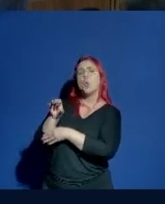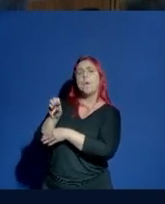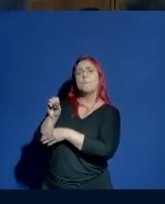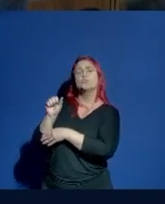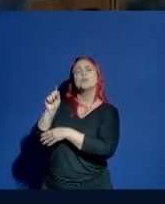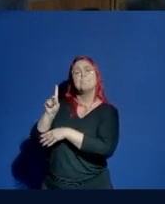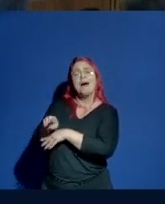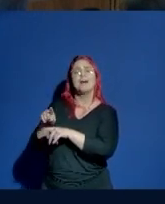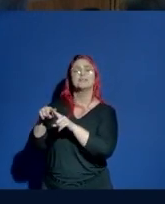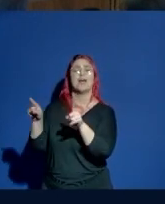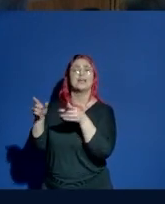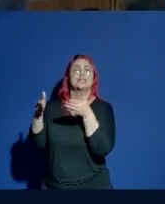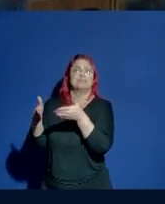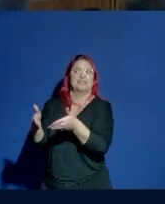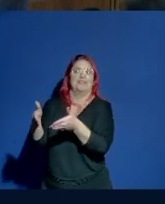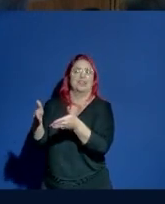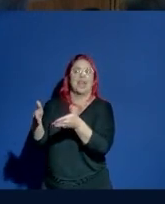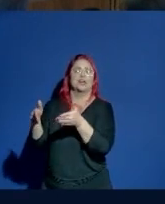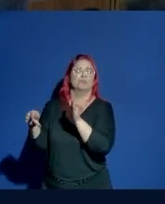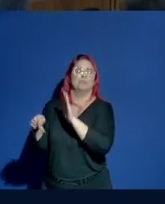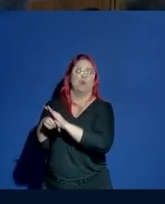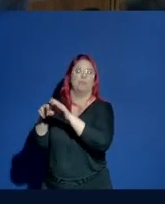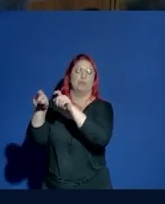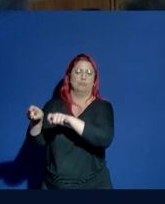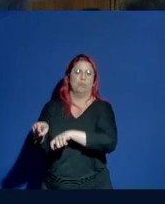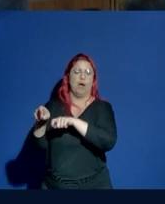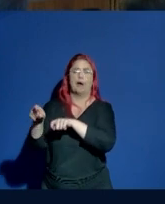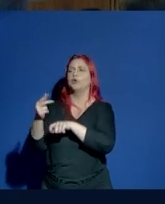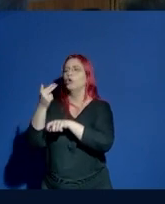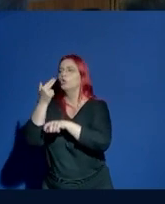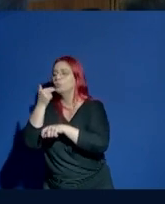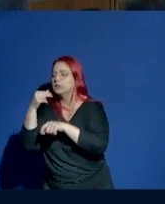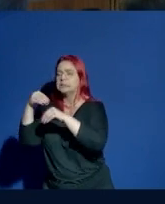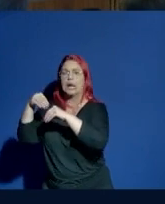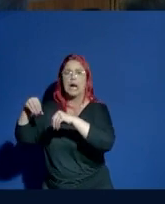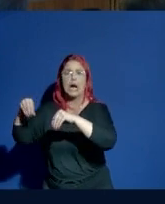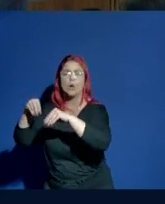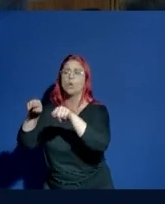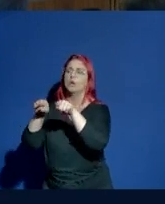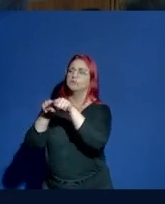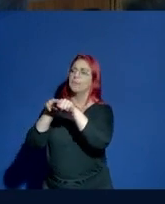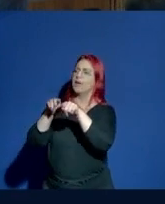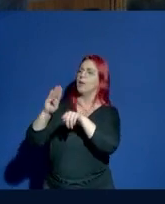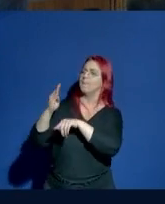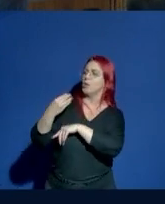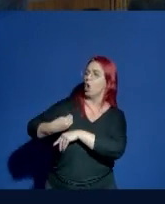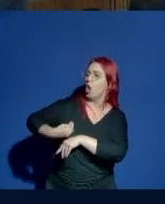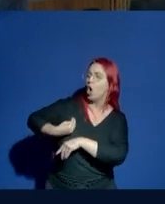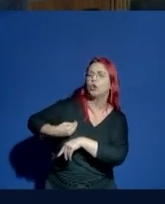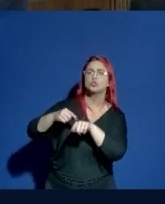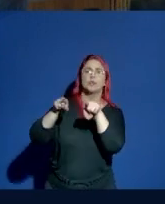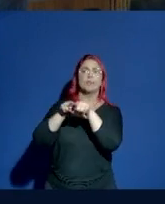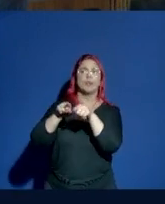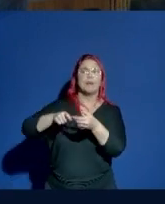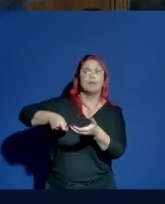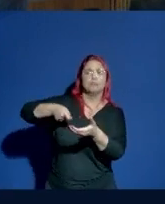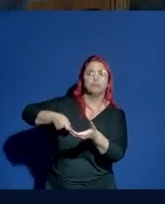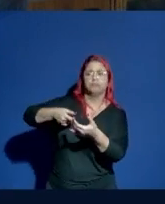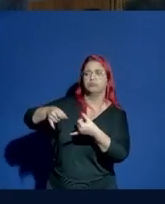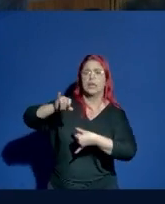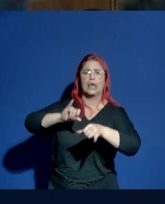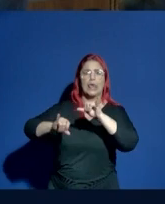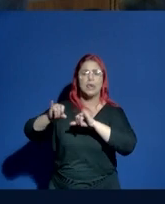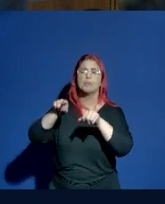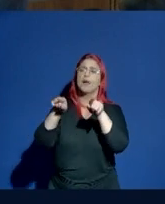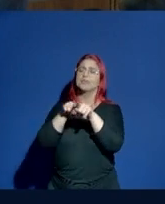do setor de especialidades no agro, que passa por nutrição, que passa por biológico, que passa pela parte do fertilizante tradicional, que passa